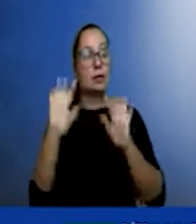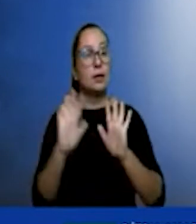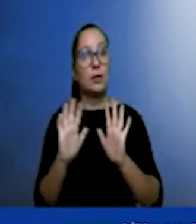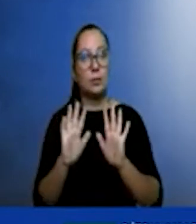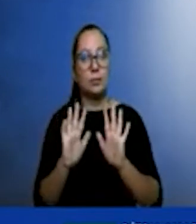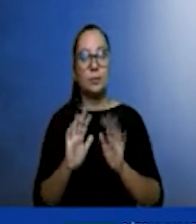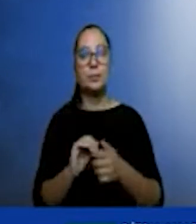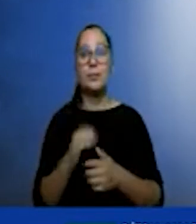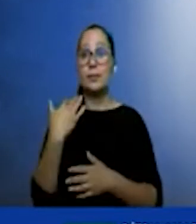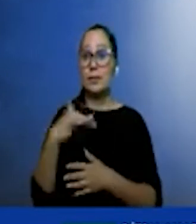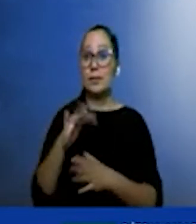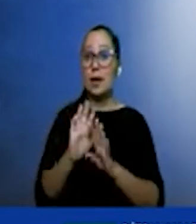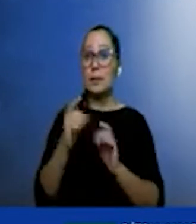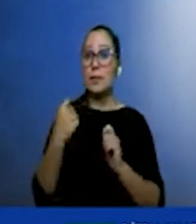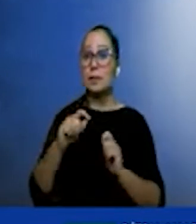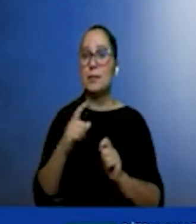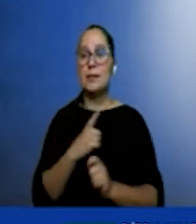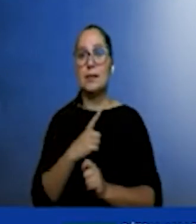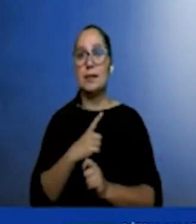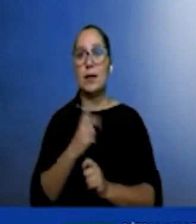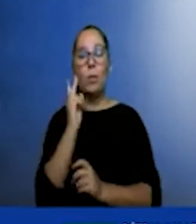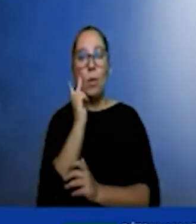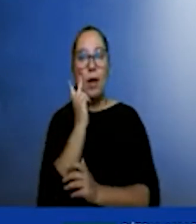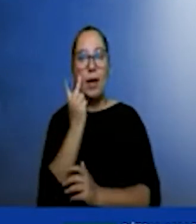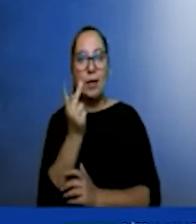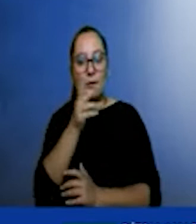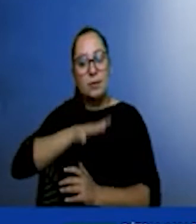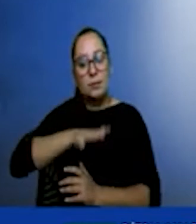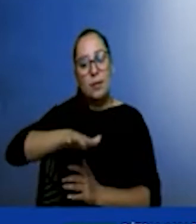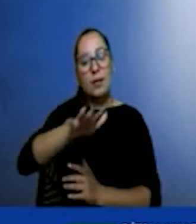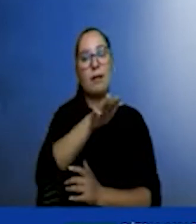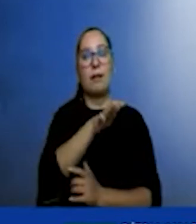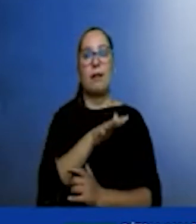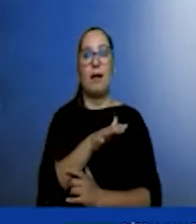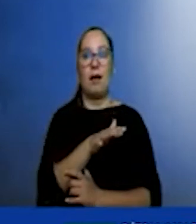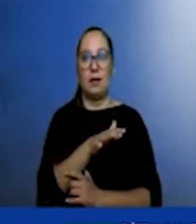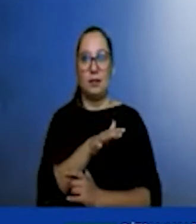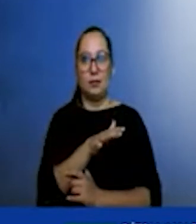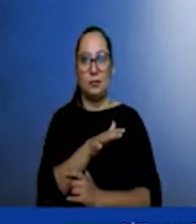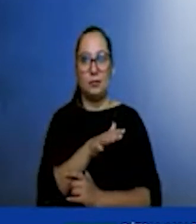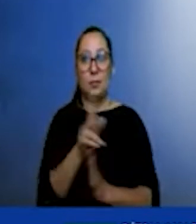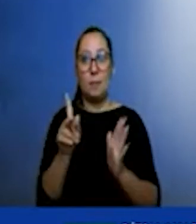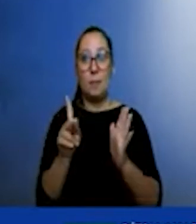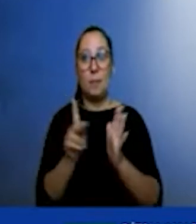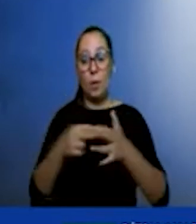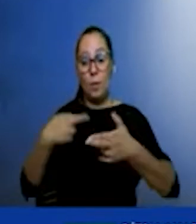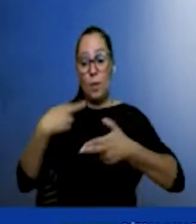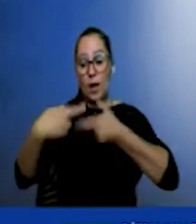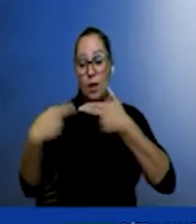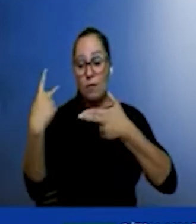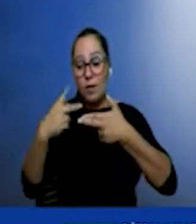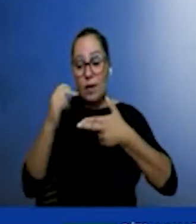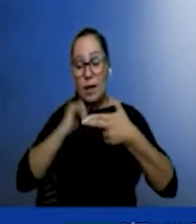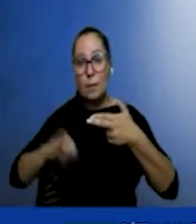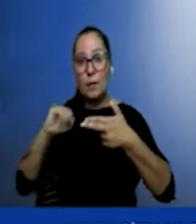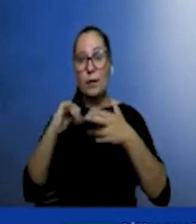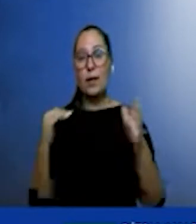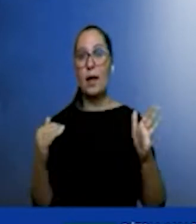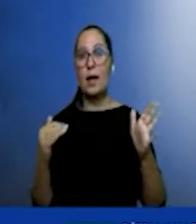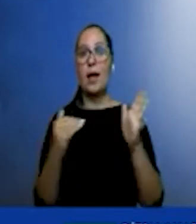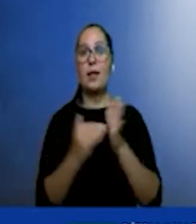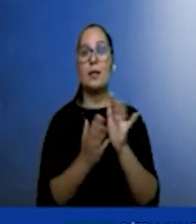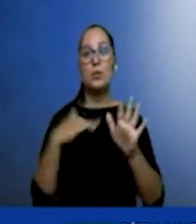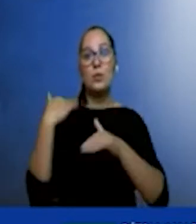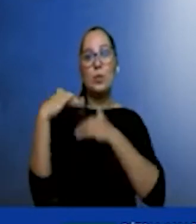Mas tem que haver um reconhecimento do mercado do atributo renovável, até que a gente chegue num ponto de escala e desenvolvimento